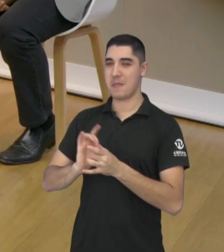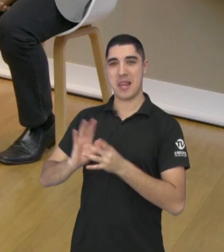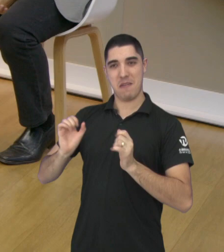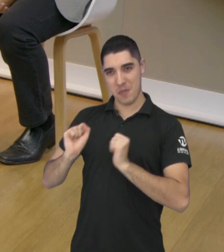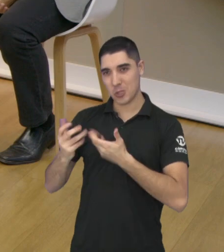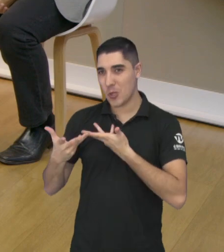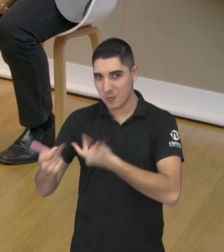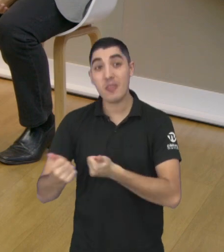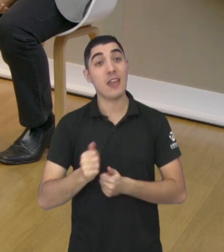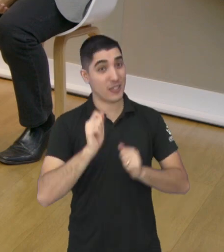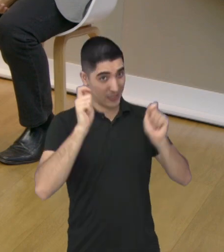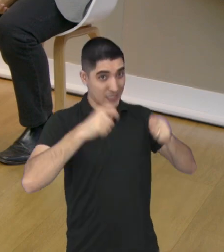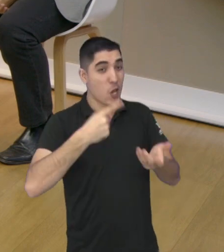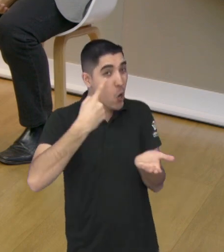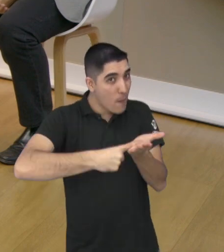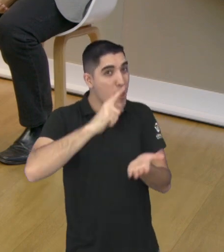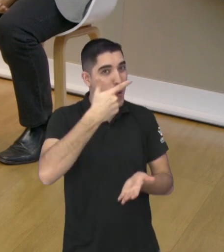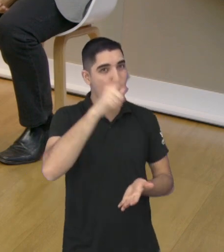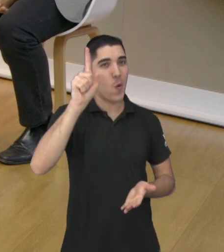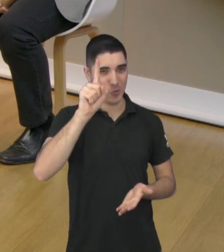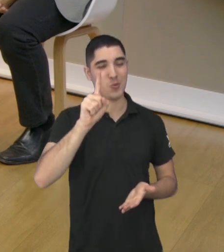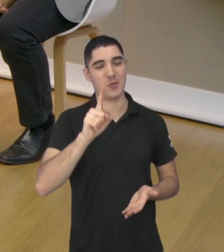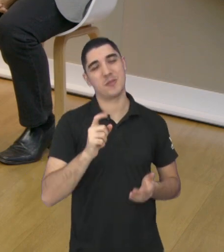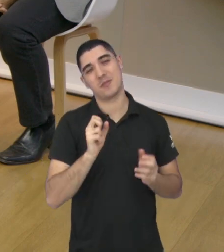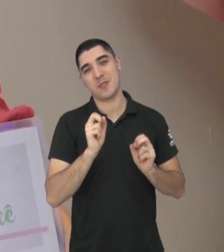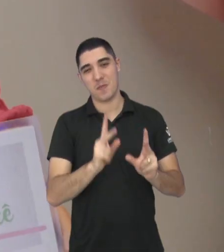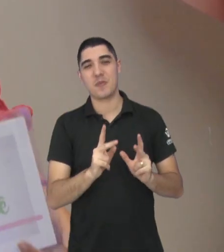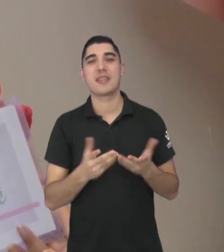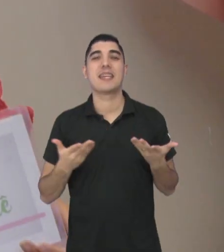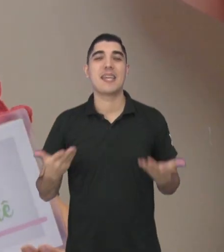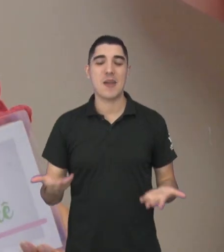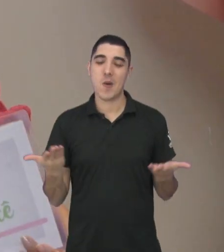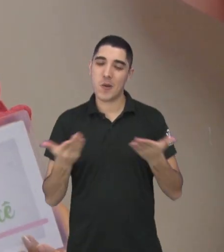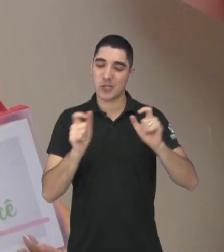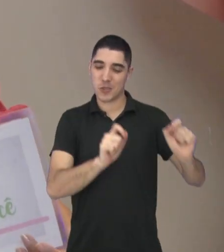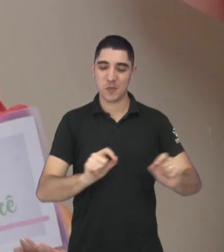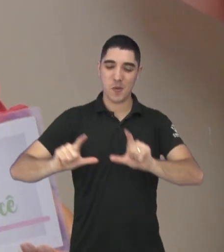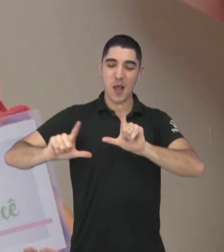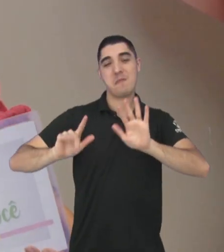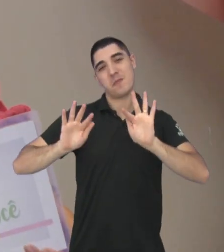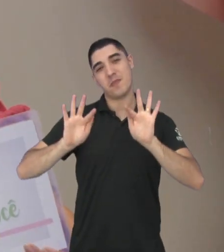disposição. Opa, vamos convidar outras vezes, Obrigado. com certeza. O De Bem com Você